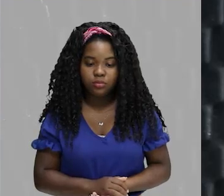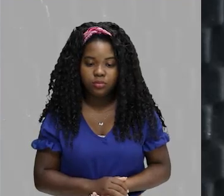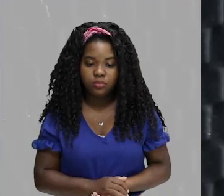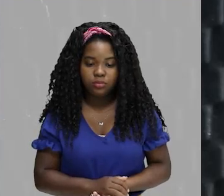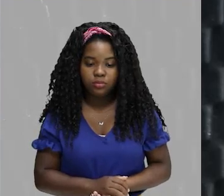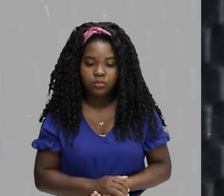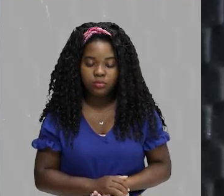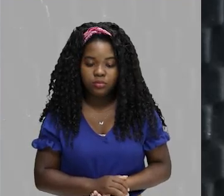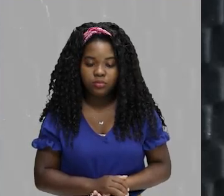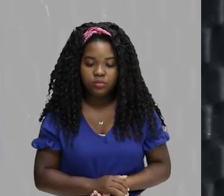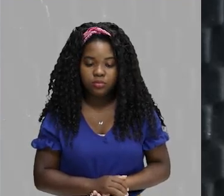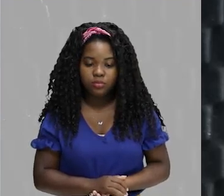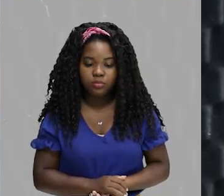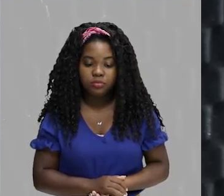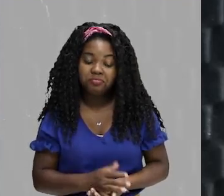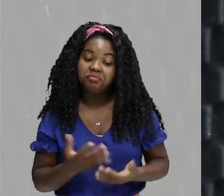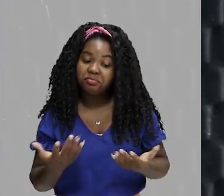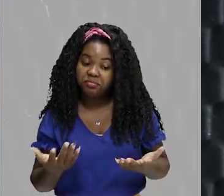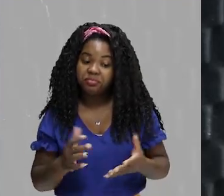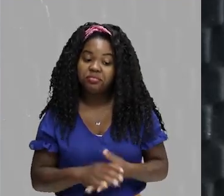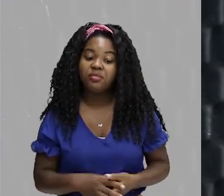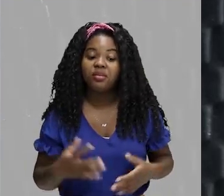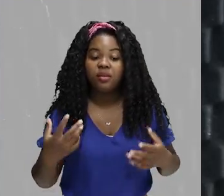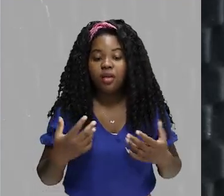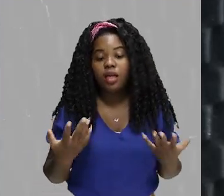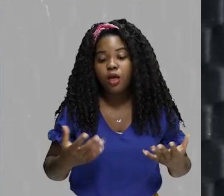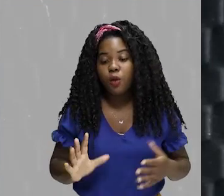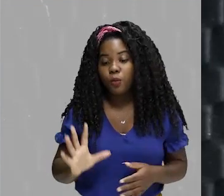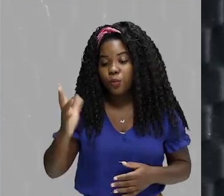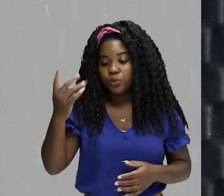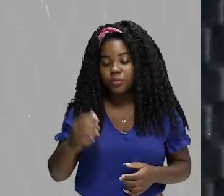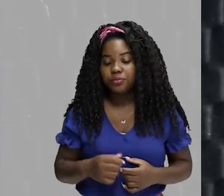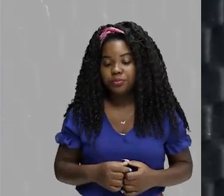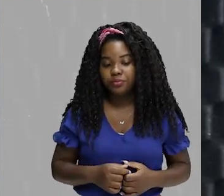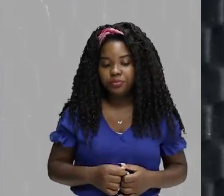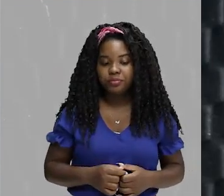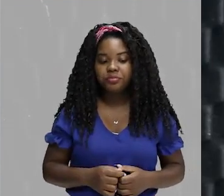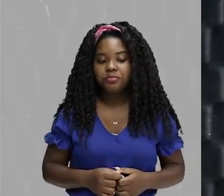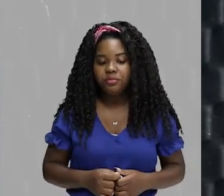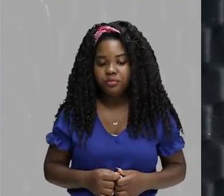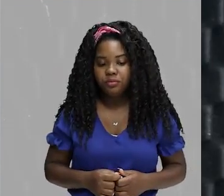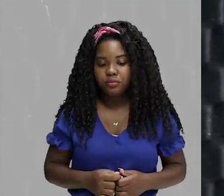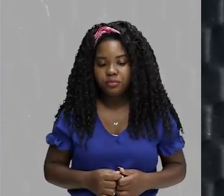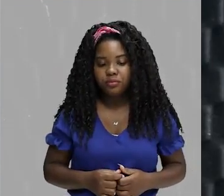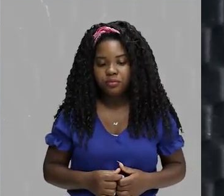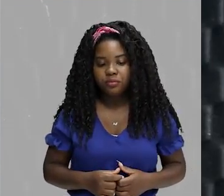despacho. Isso aqui é muito comum de acontecer, gente, tá? Então,